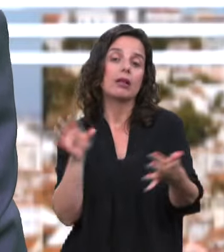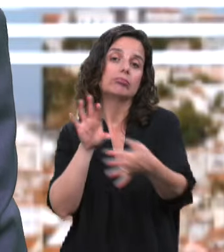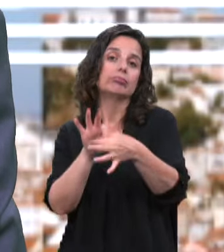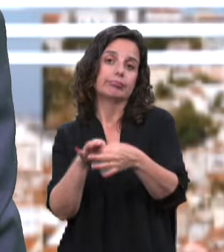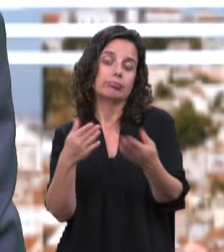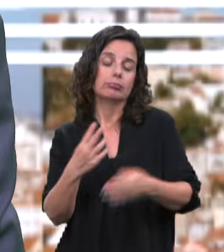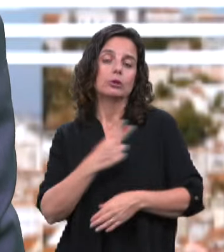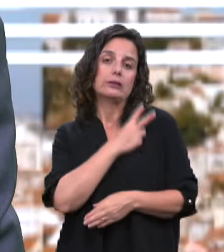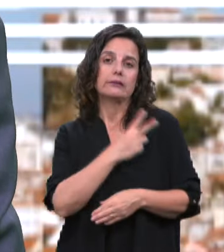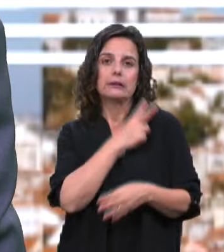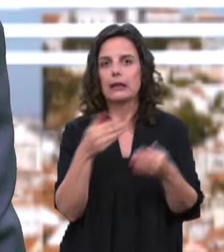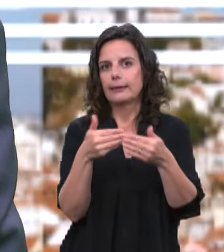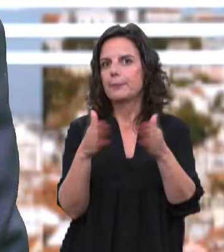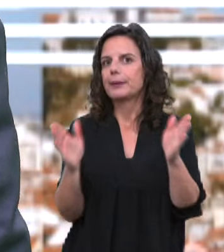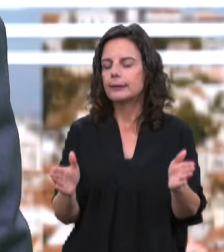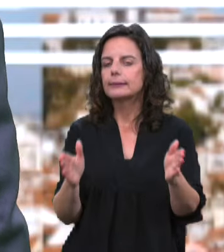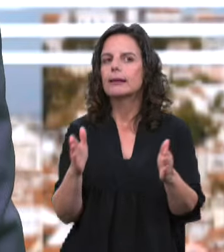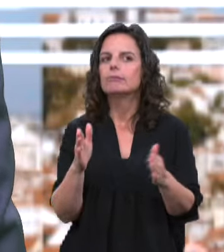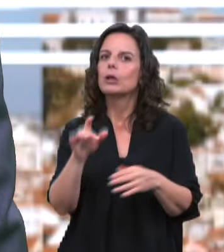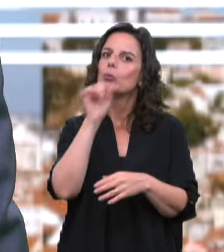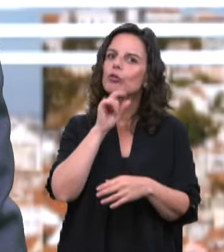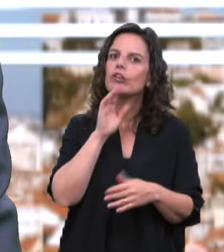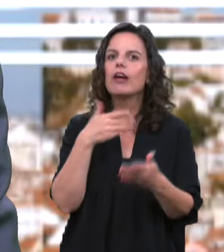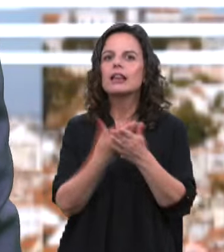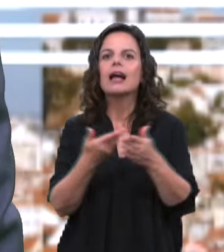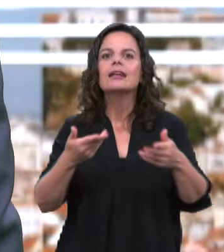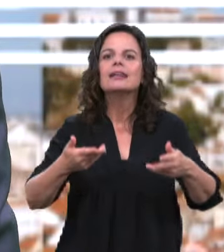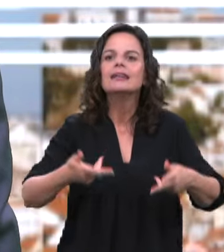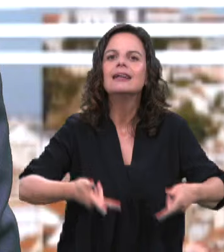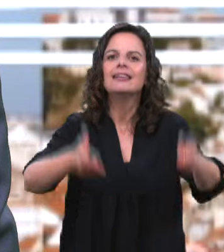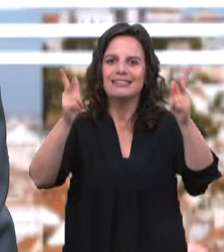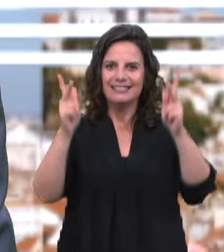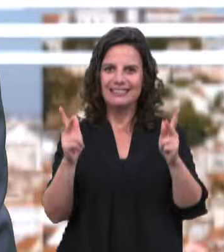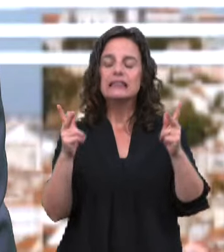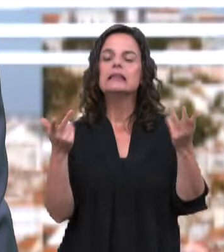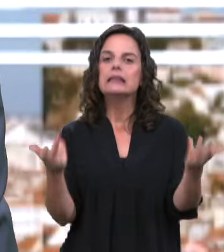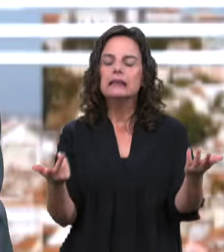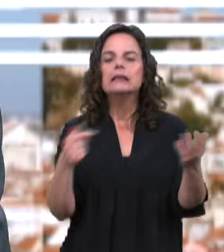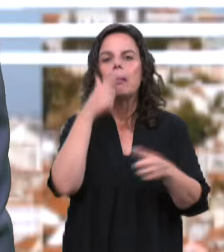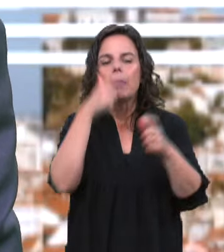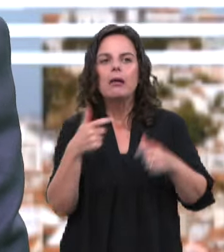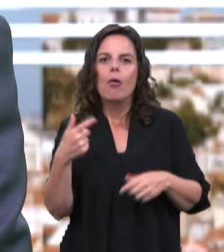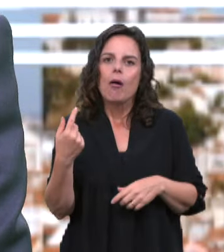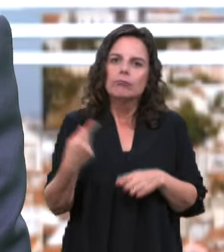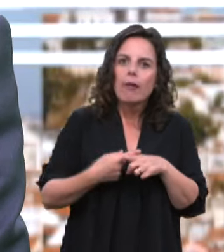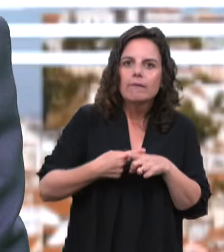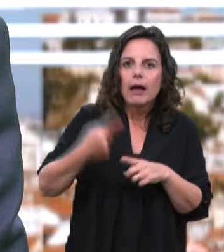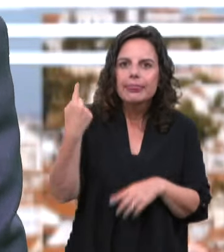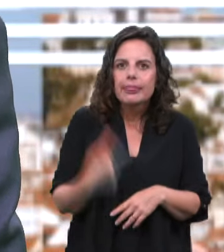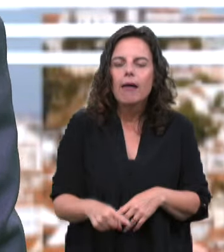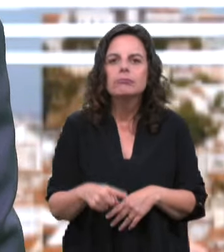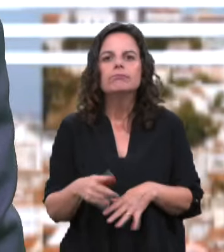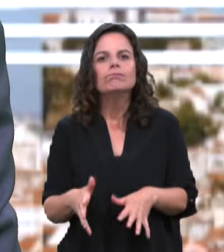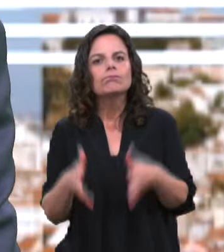caso da Universidade Aberta, de poder disponibilizar a quem tem interesse e